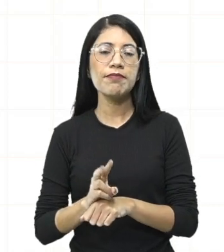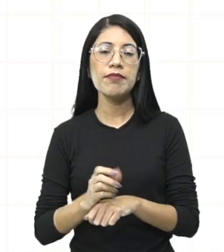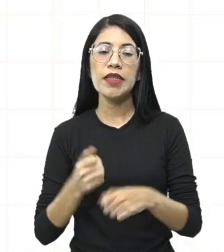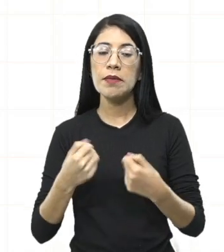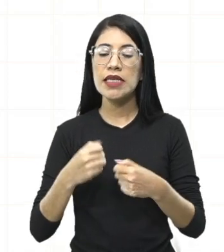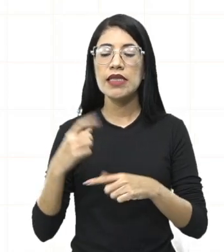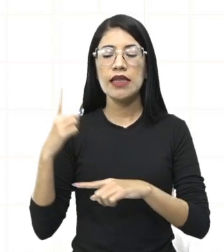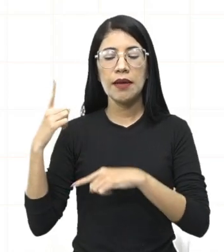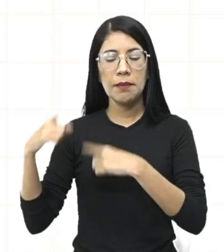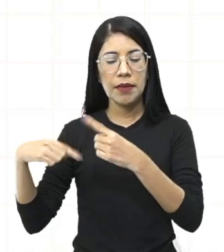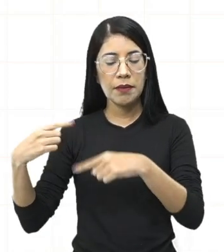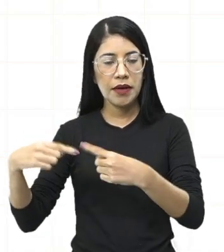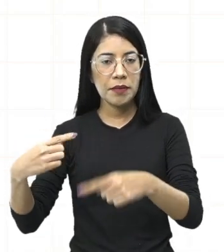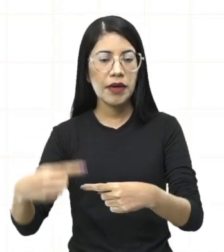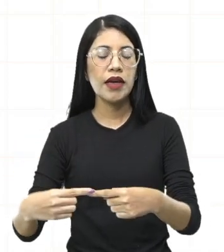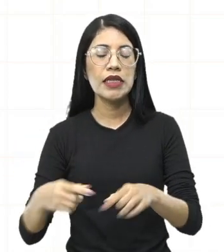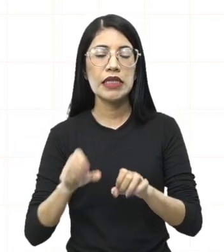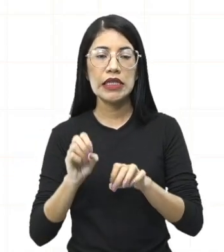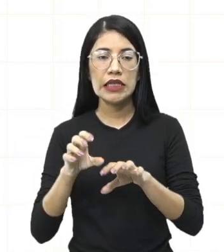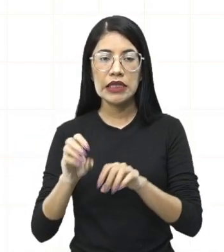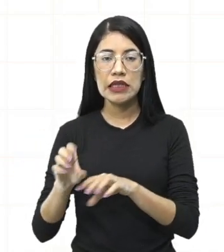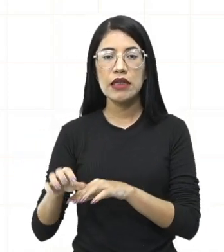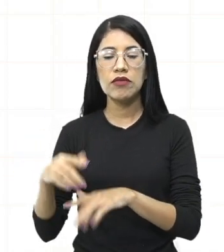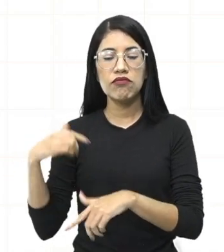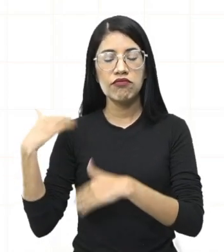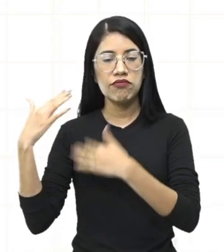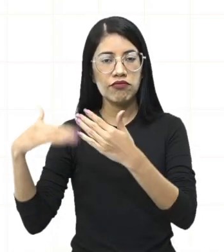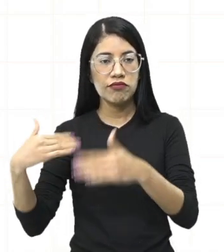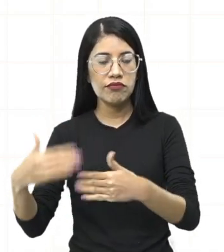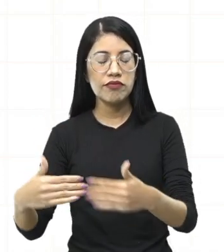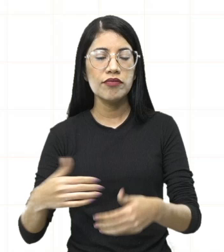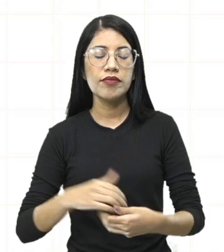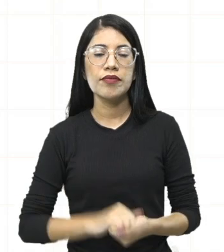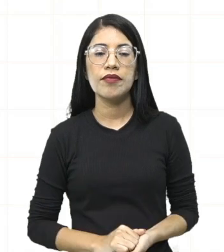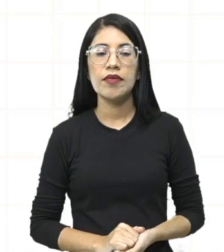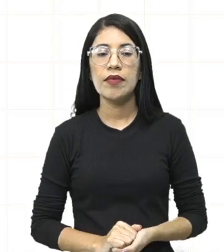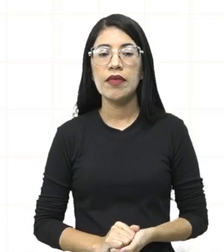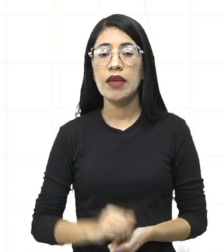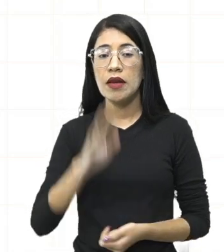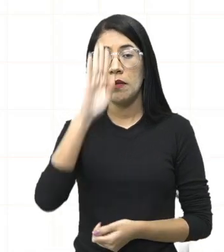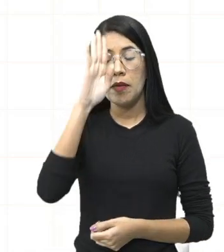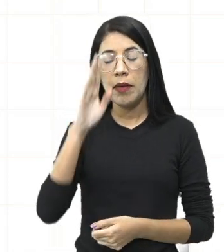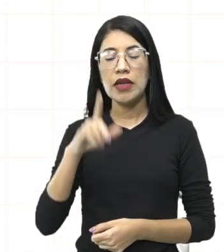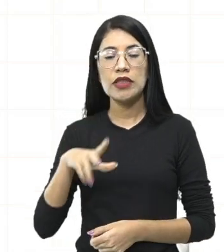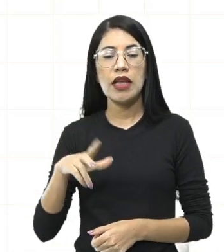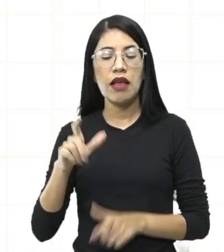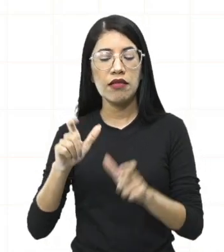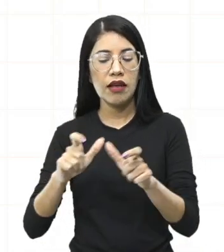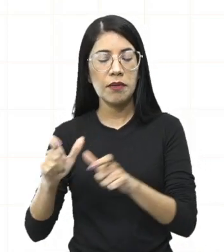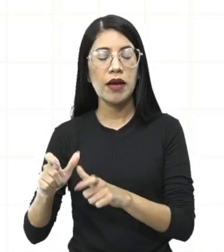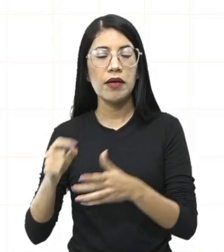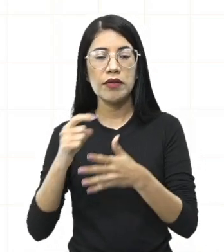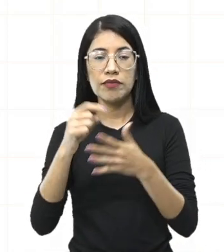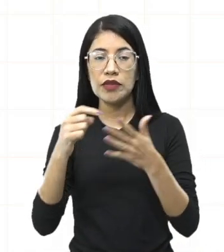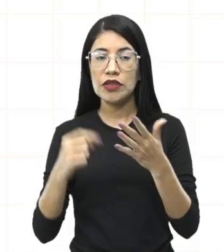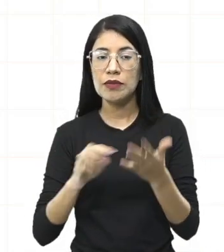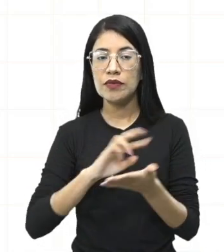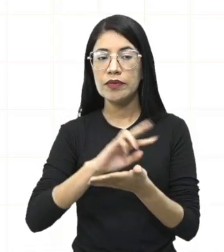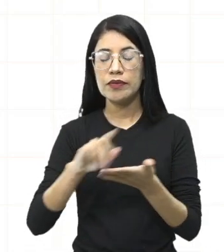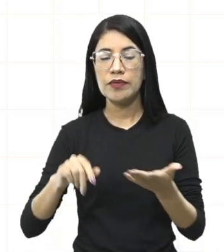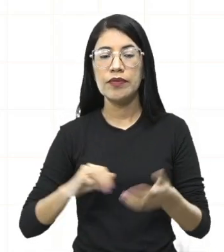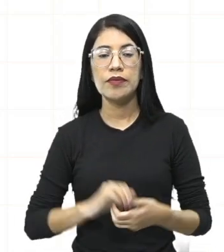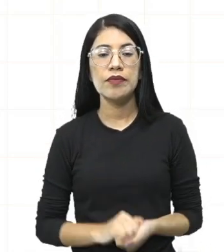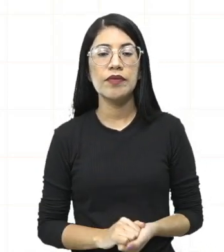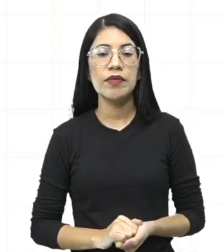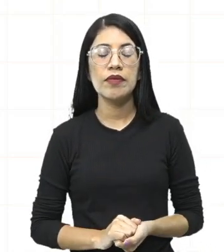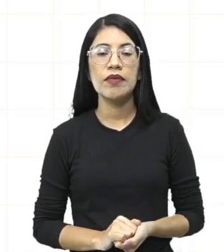que é passado ali em várias gerações, né, predominantes dentro cada uma dessas categorias. E